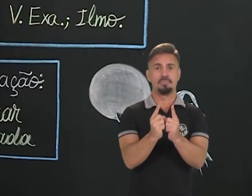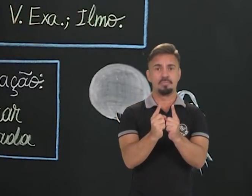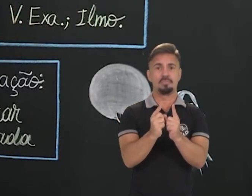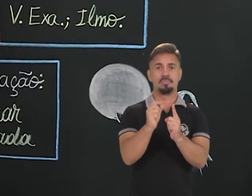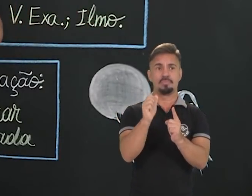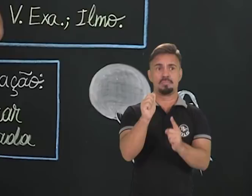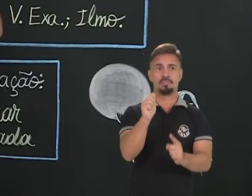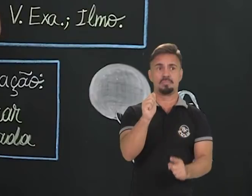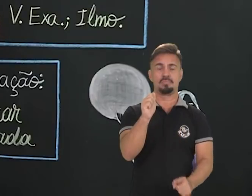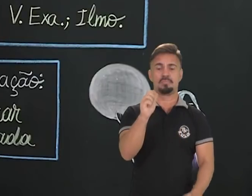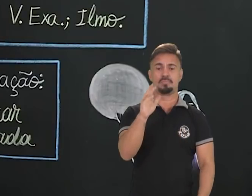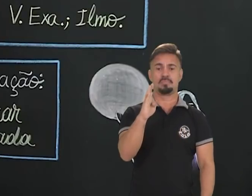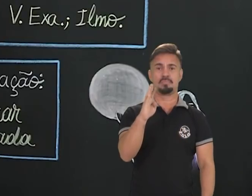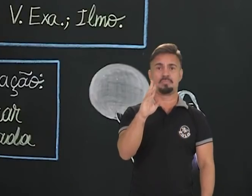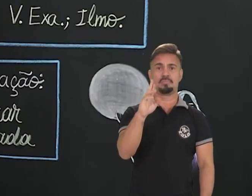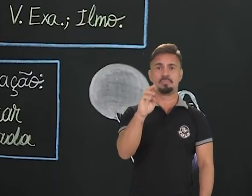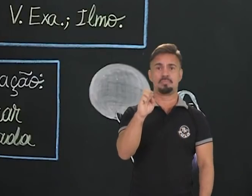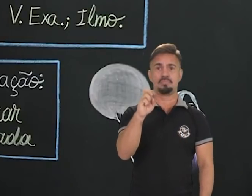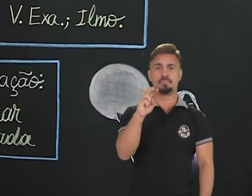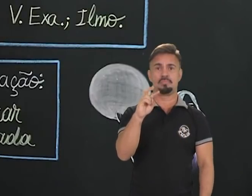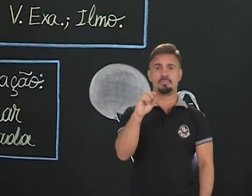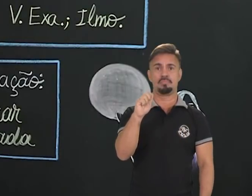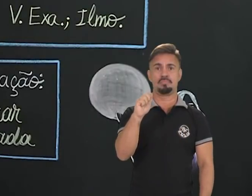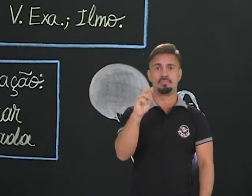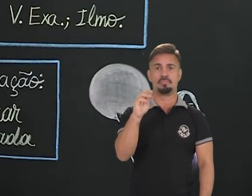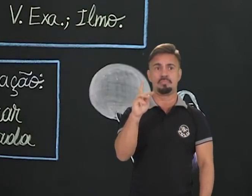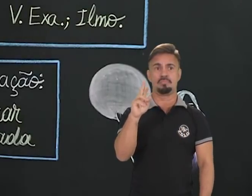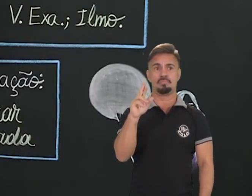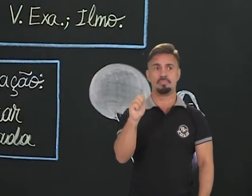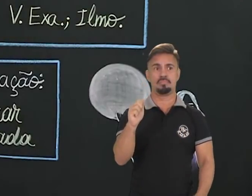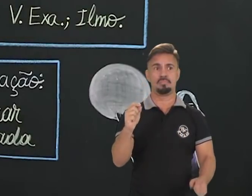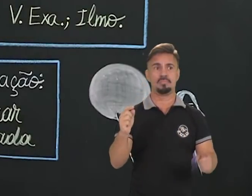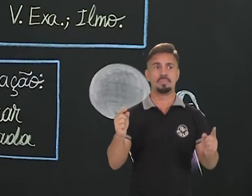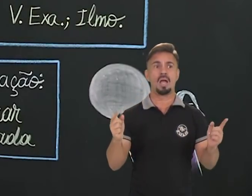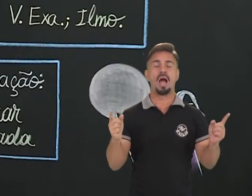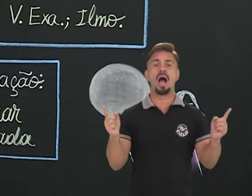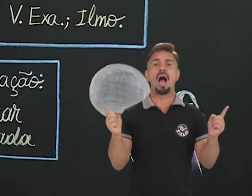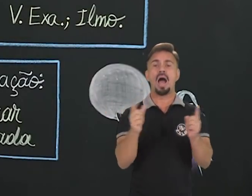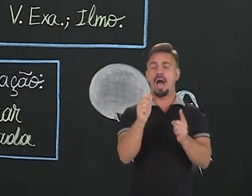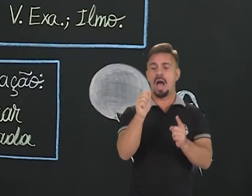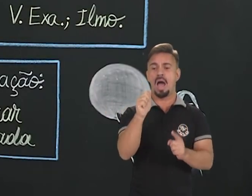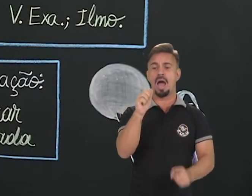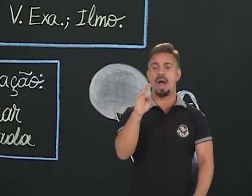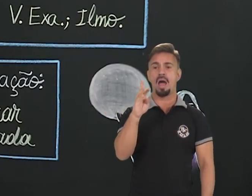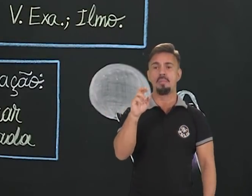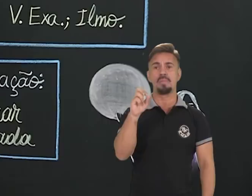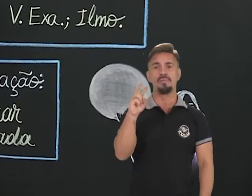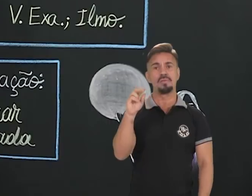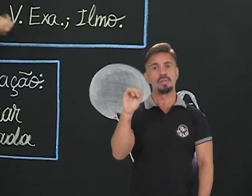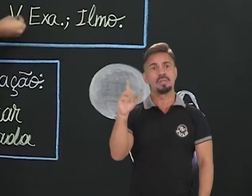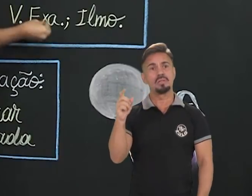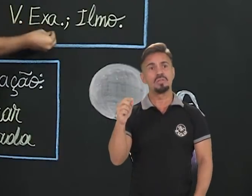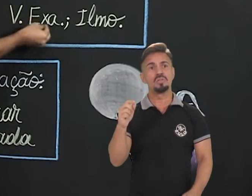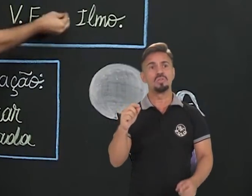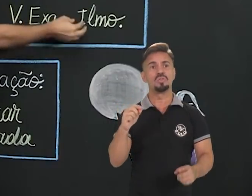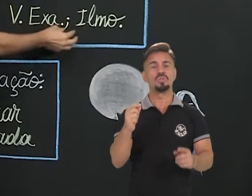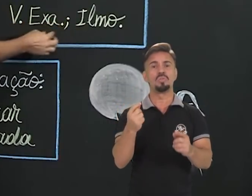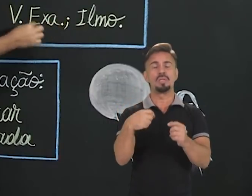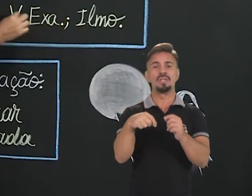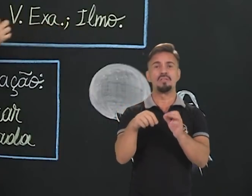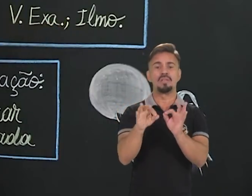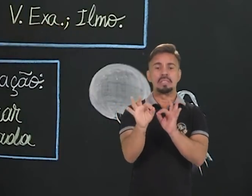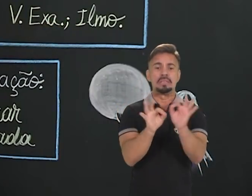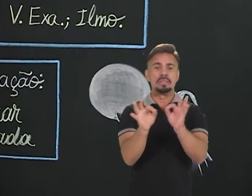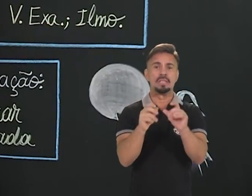uma abreviatura, esse processo de redução. A abreviação é simplesmente a redução, ou seja, eu não preciso fazer esses ajustes